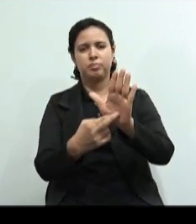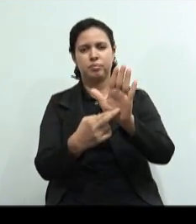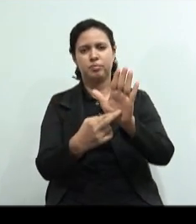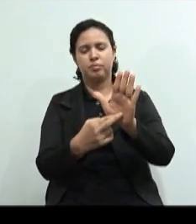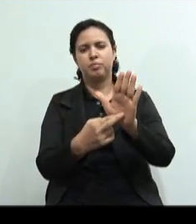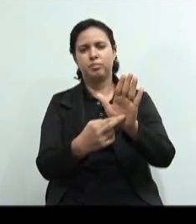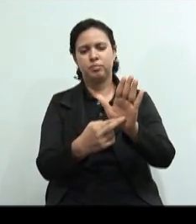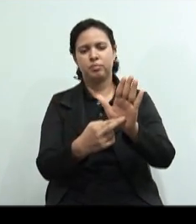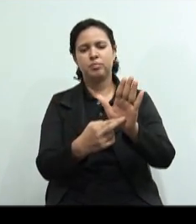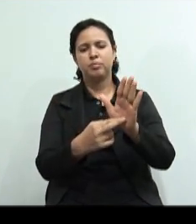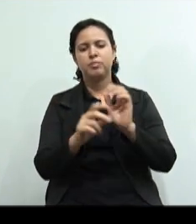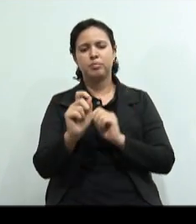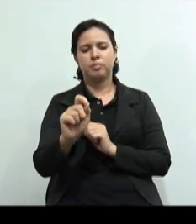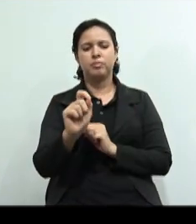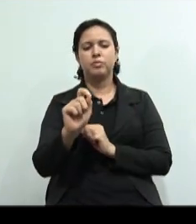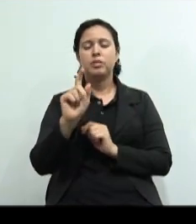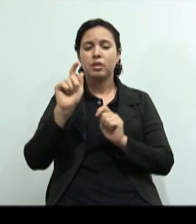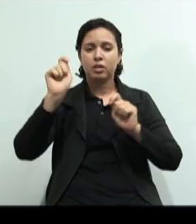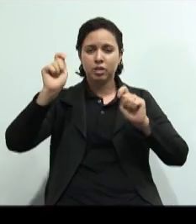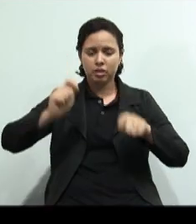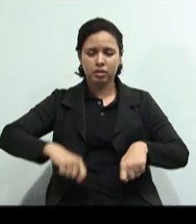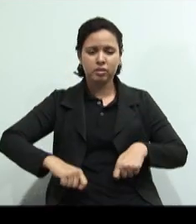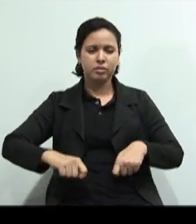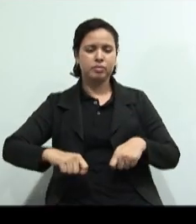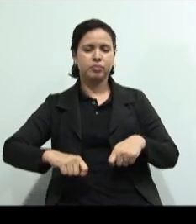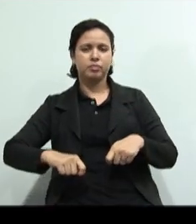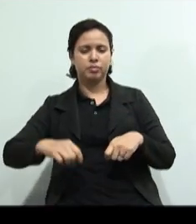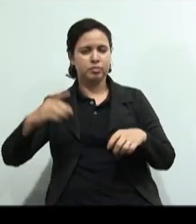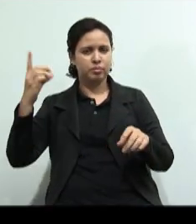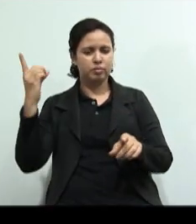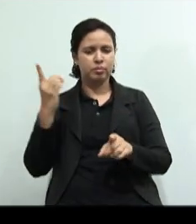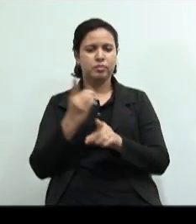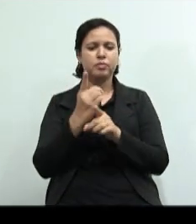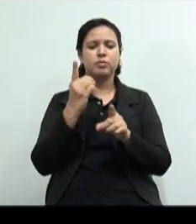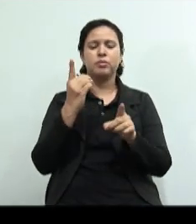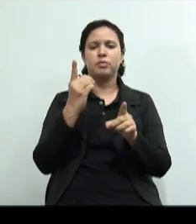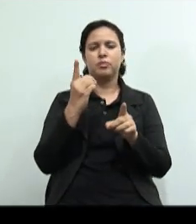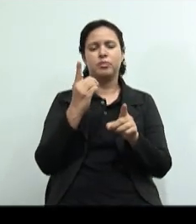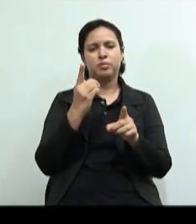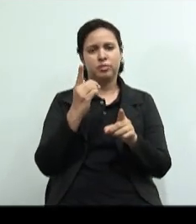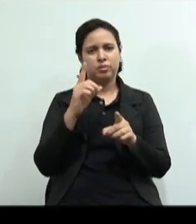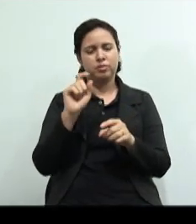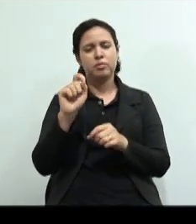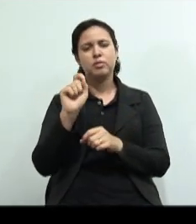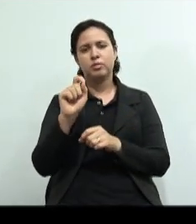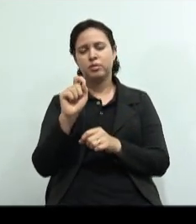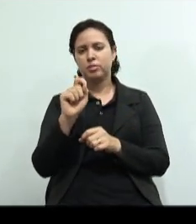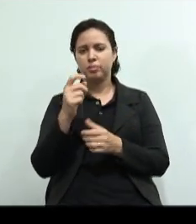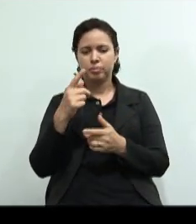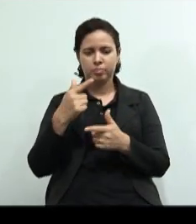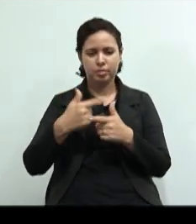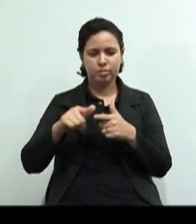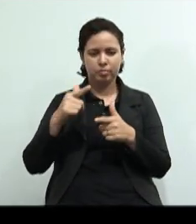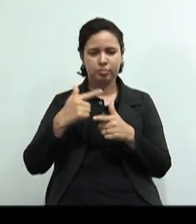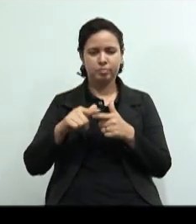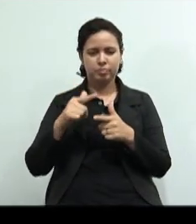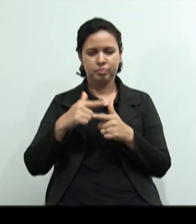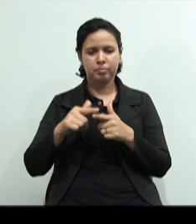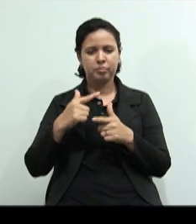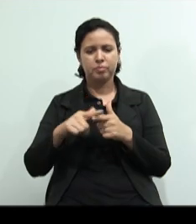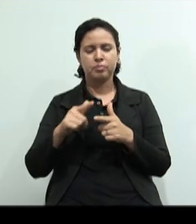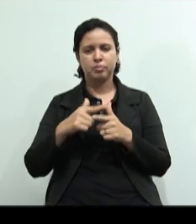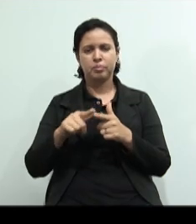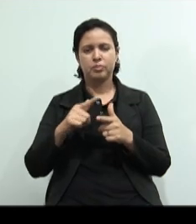que é o fluxograma, é possível descobrir eventuais lapsos. Né? Lapsos